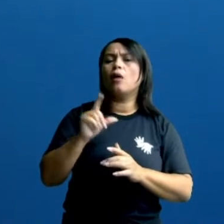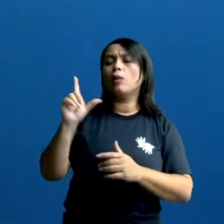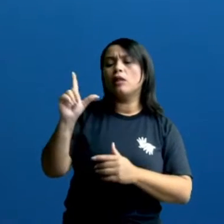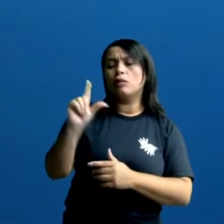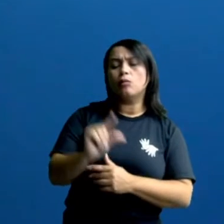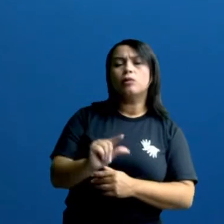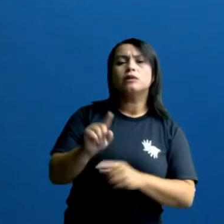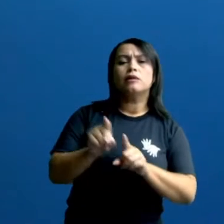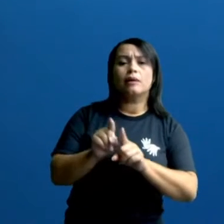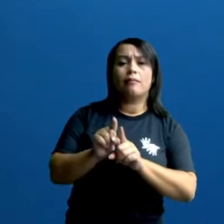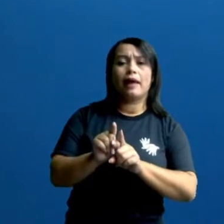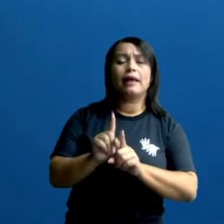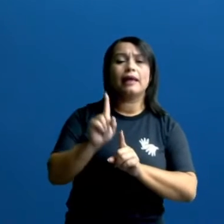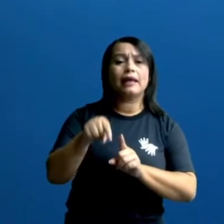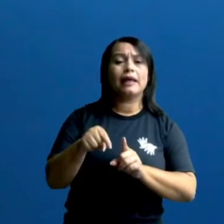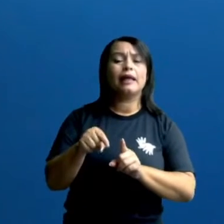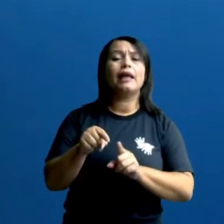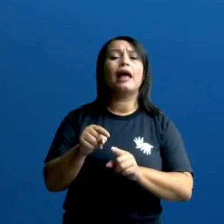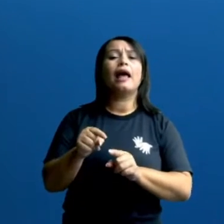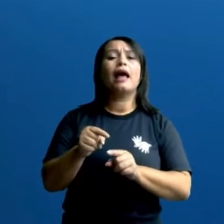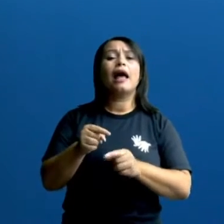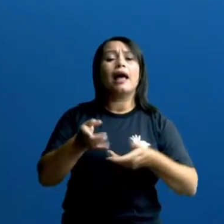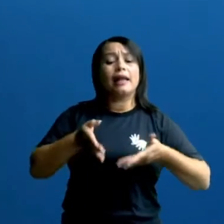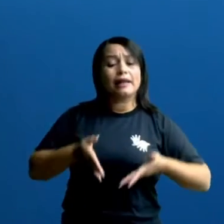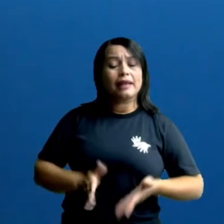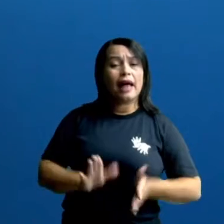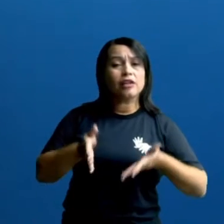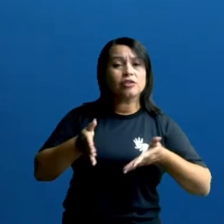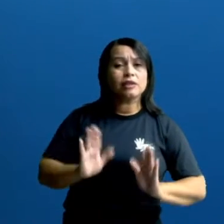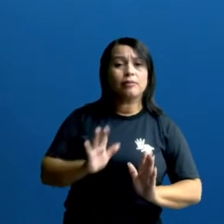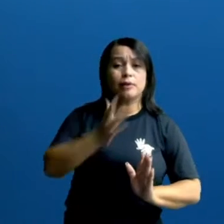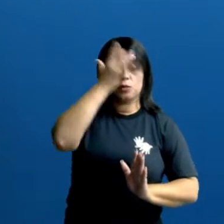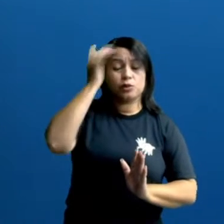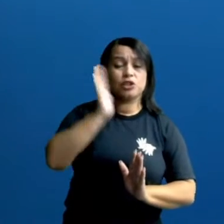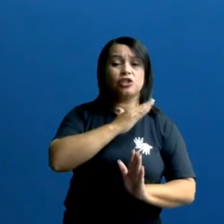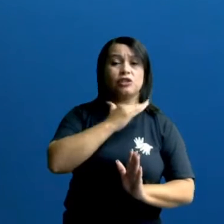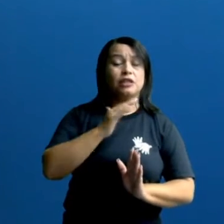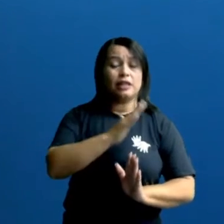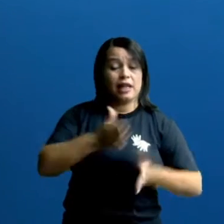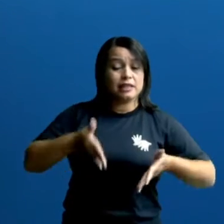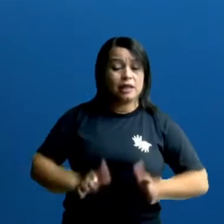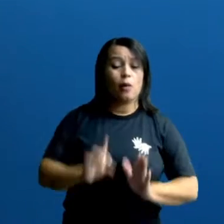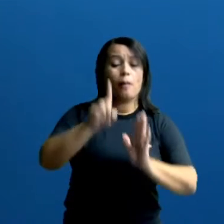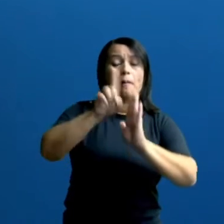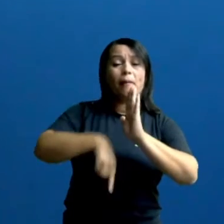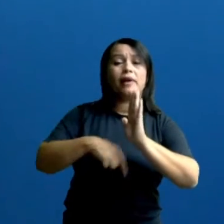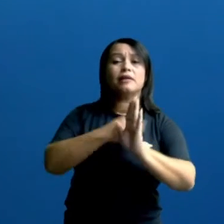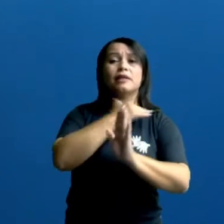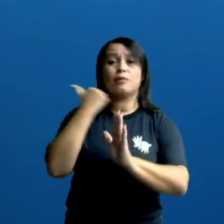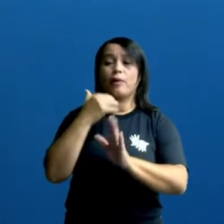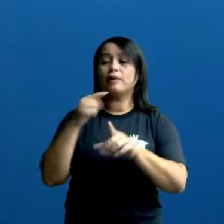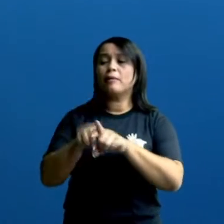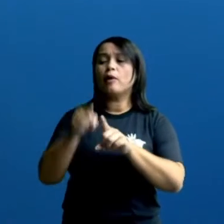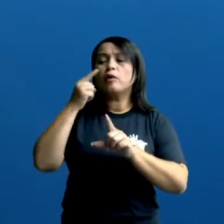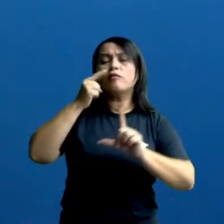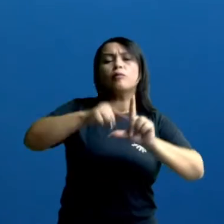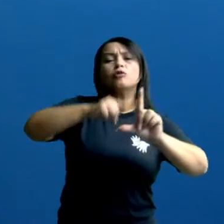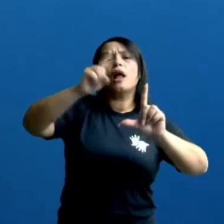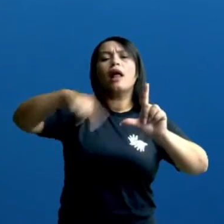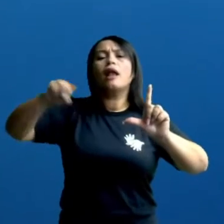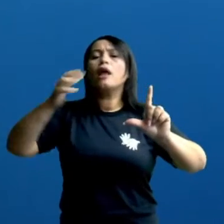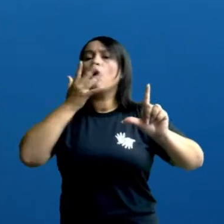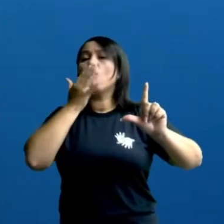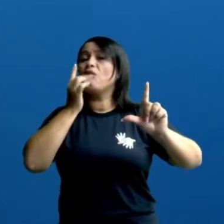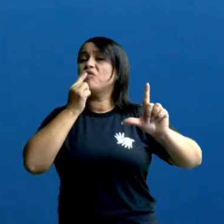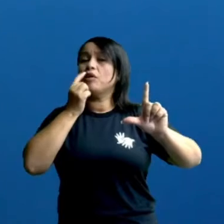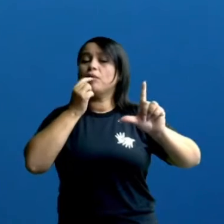vegetativo é a taxa de natalidade menos a taxa de mortalidade. Quando a gente vê isso no gráfico, essa linha vermelhinha